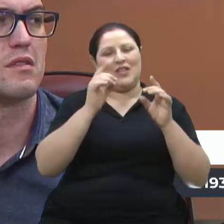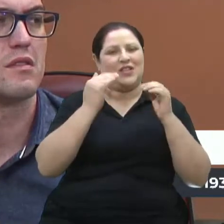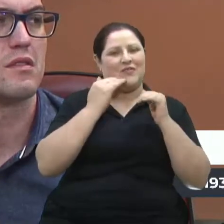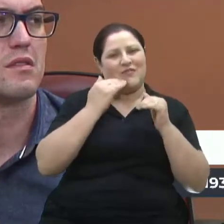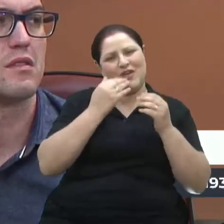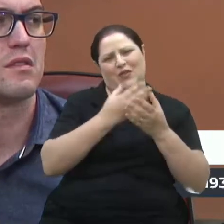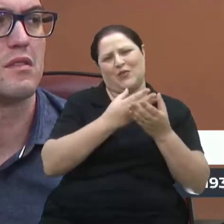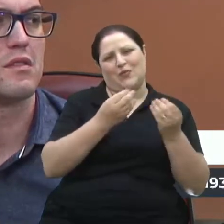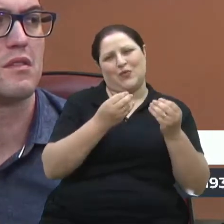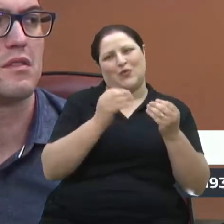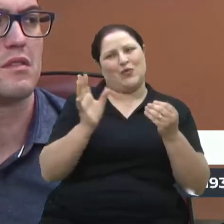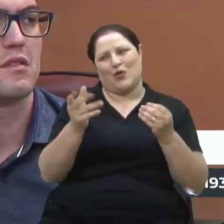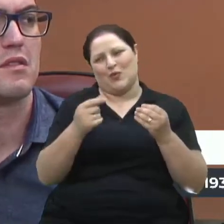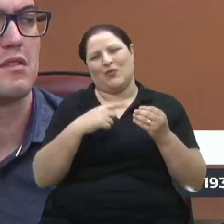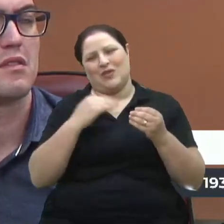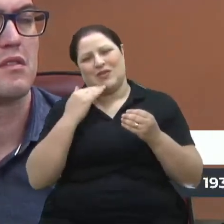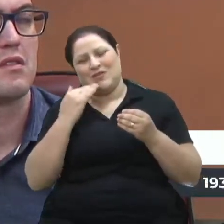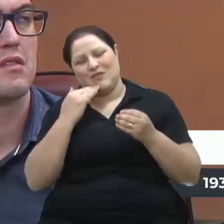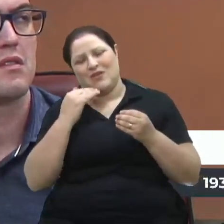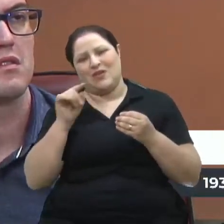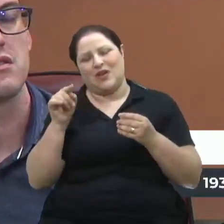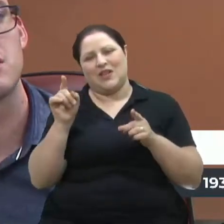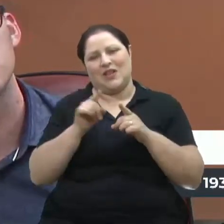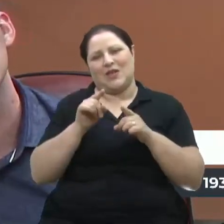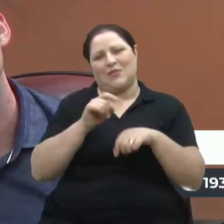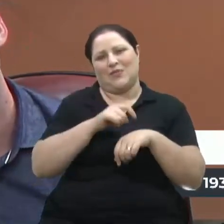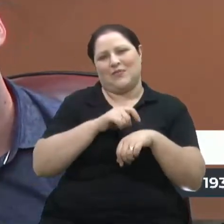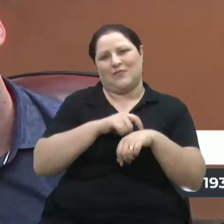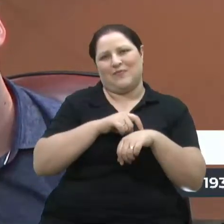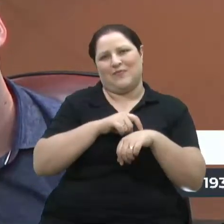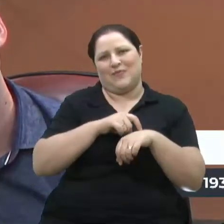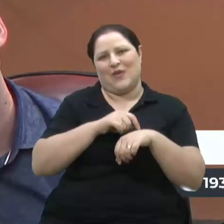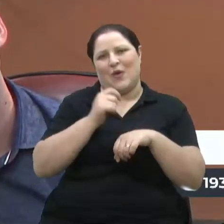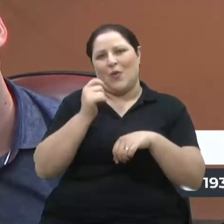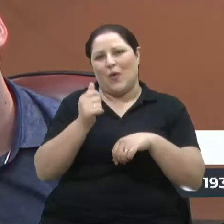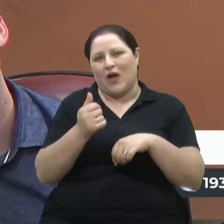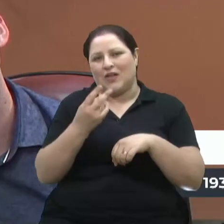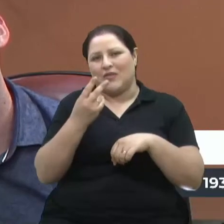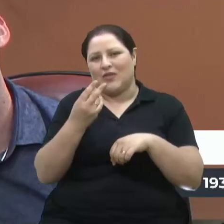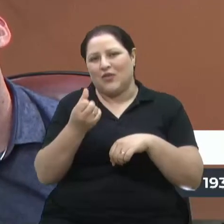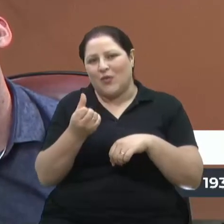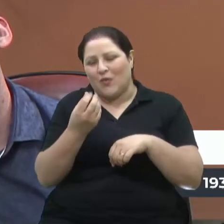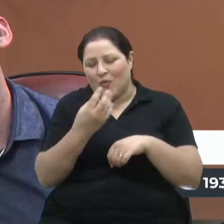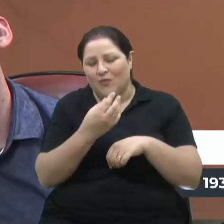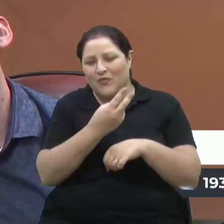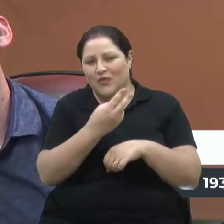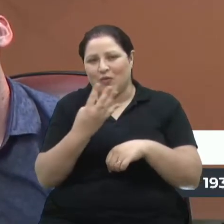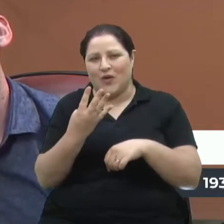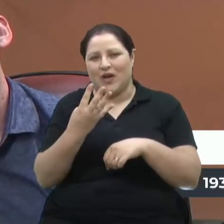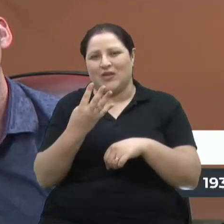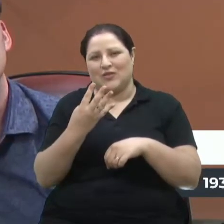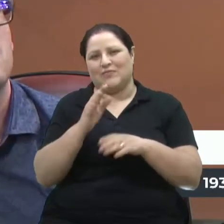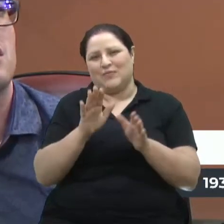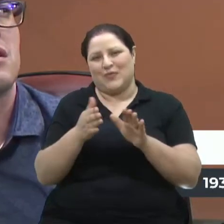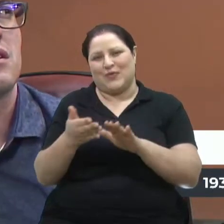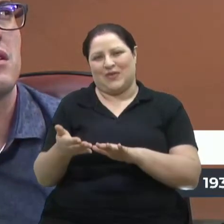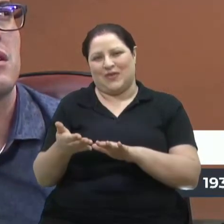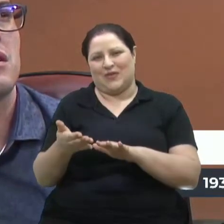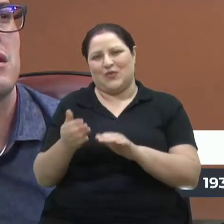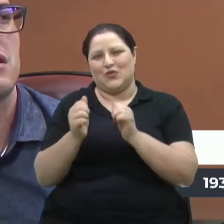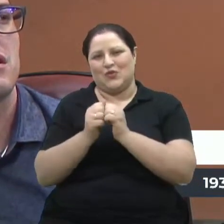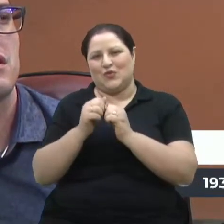vida foi curta aqui conosco, ele partiu um mês antes de completar 24 anos. O Gui faleceu no apartamento em que morava com a sua